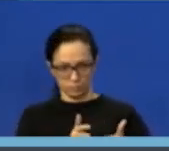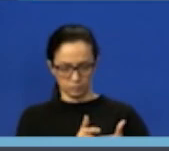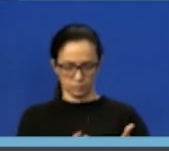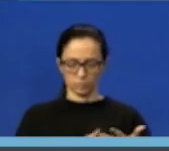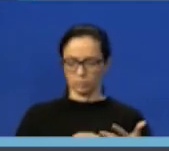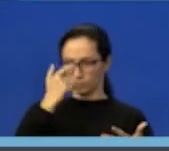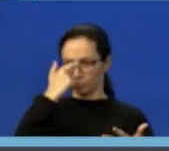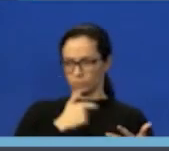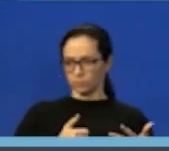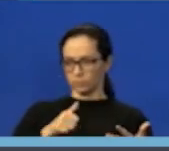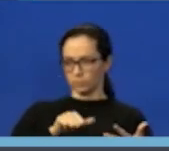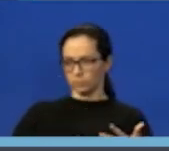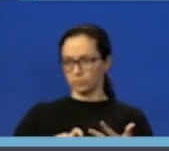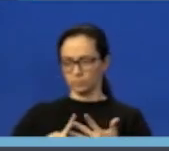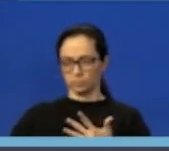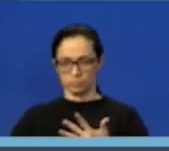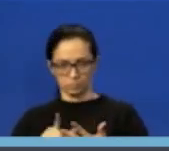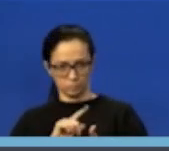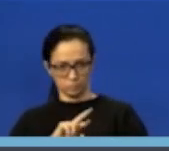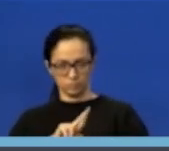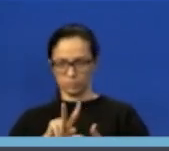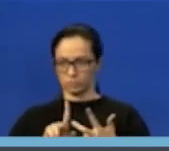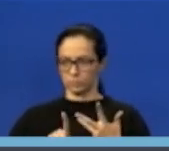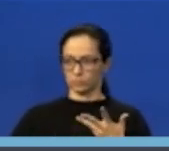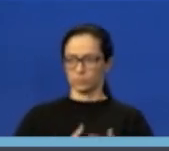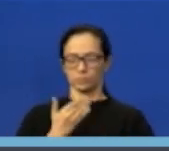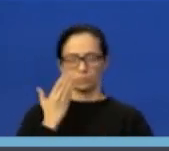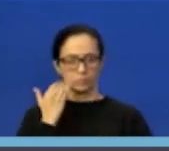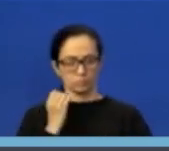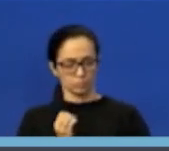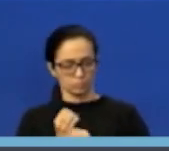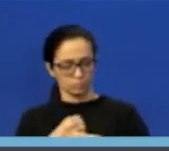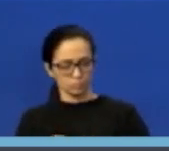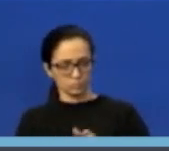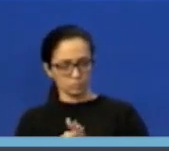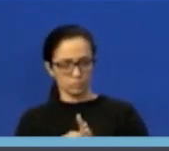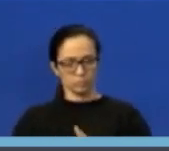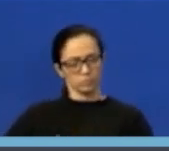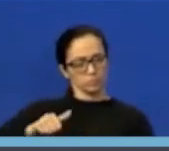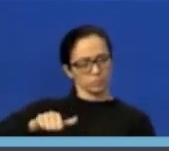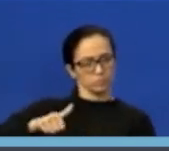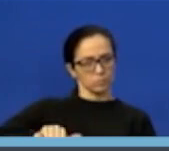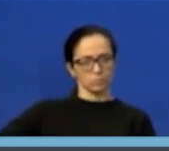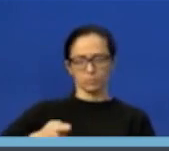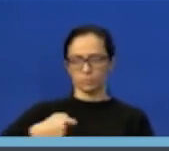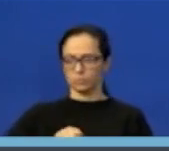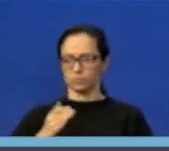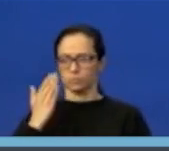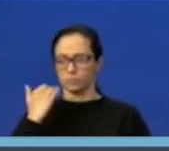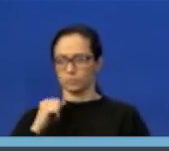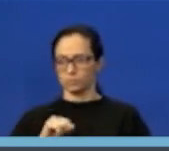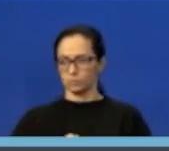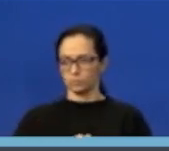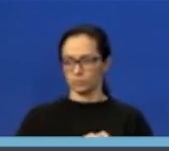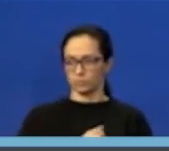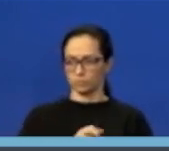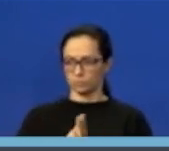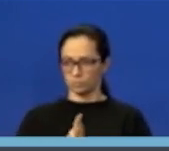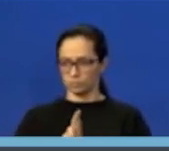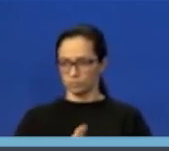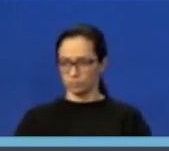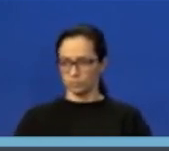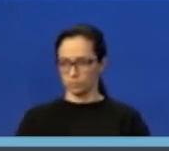metabólicas e doenças neoplásicas. Então, essas são as principais indicações da avaliação e da indicação, por exemplo, de